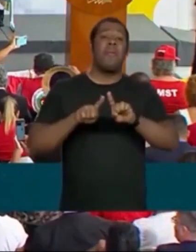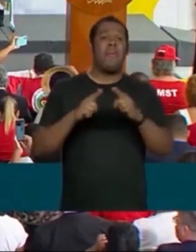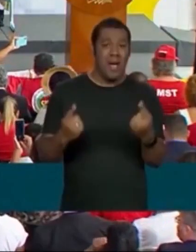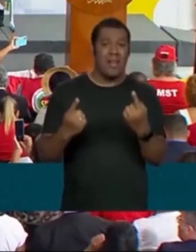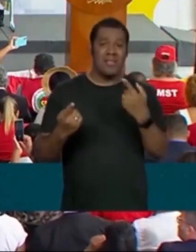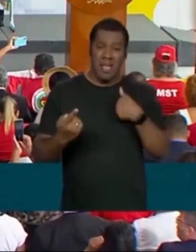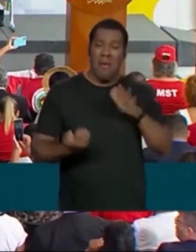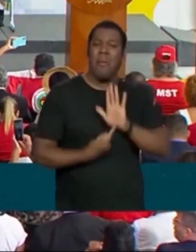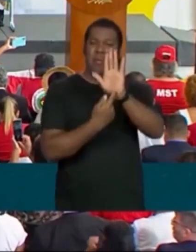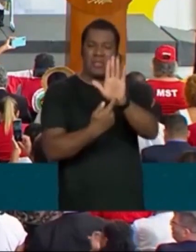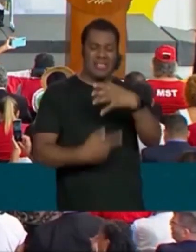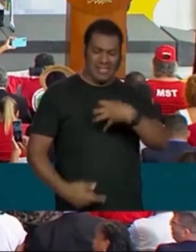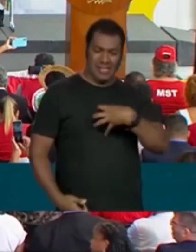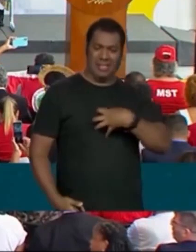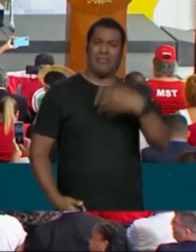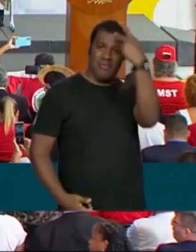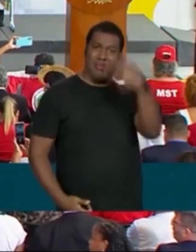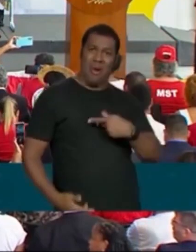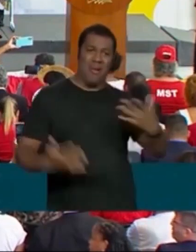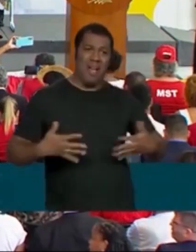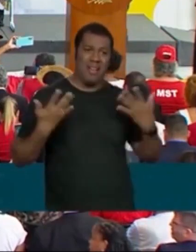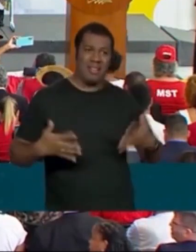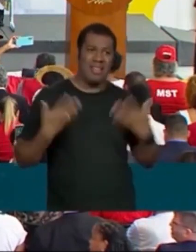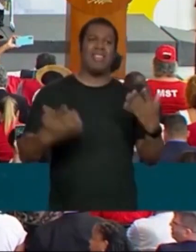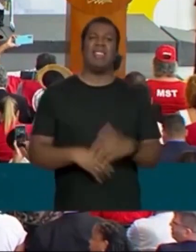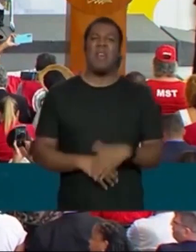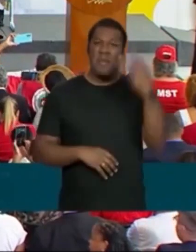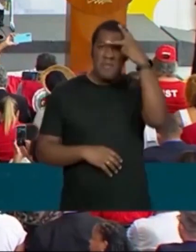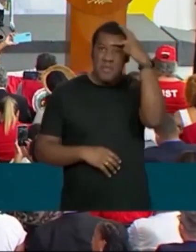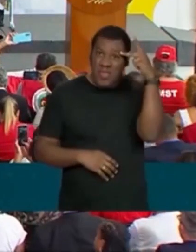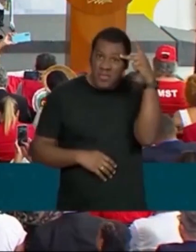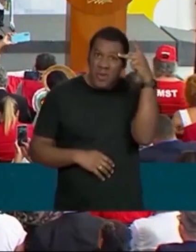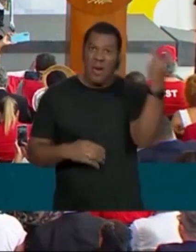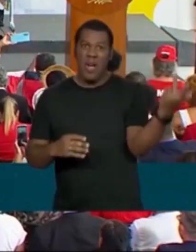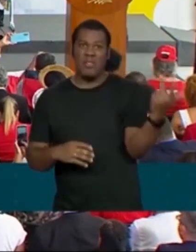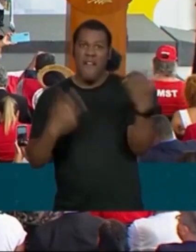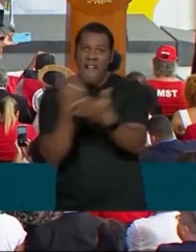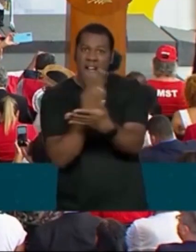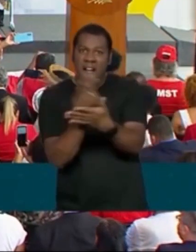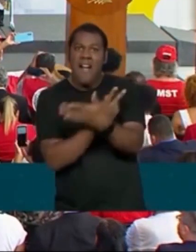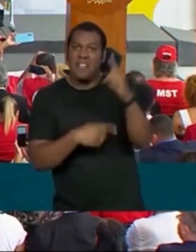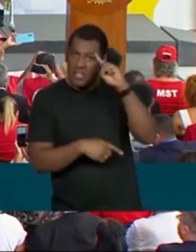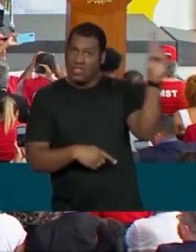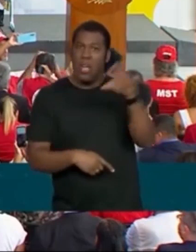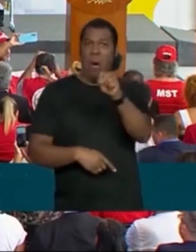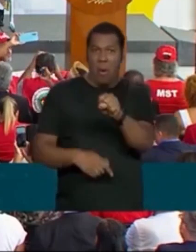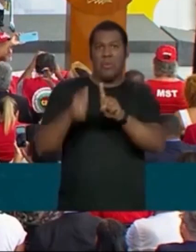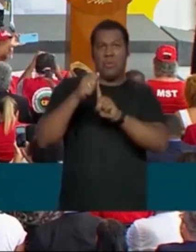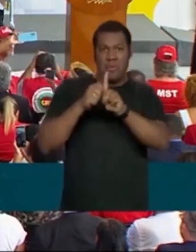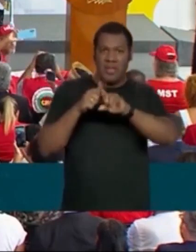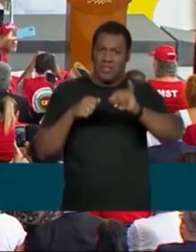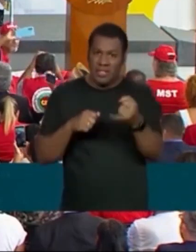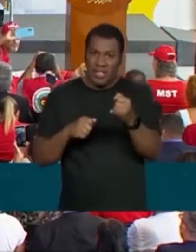da minha alegria que, após a tentativa de golpe no dia 8 de janeiro, é a